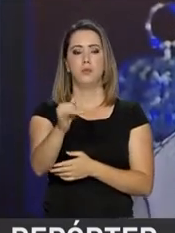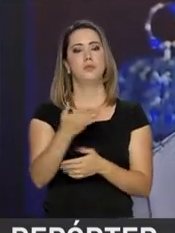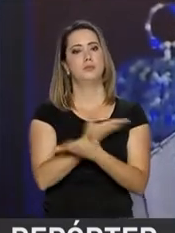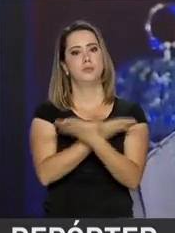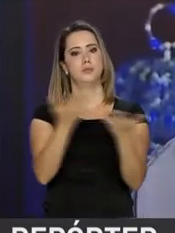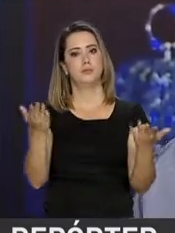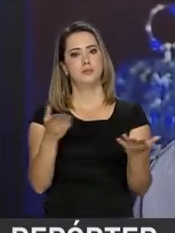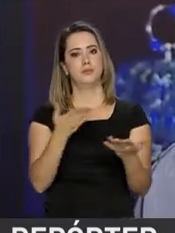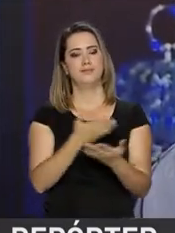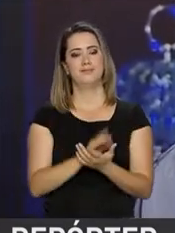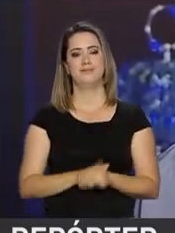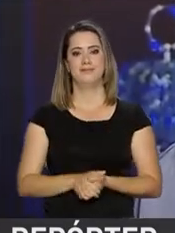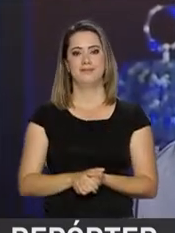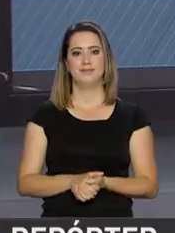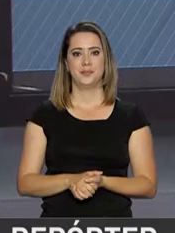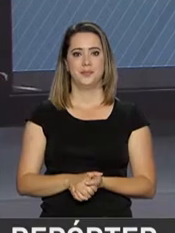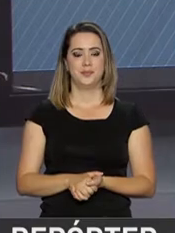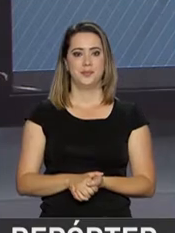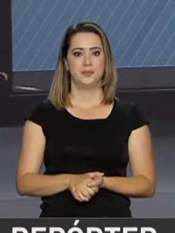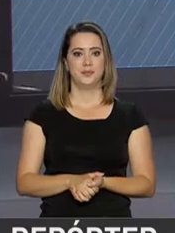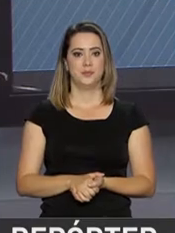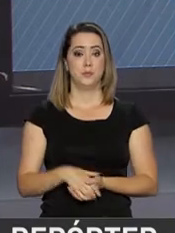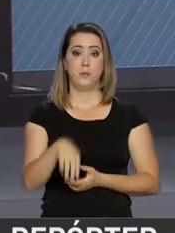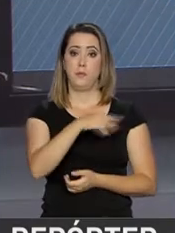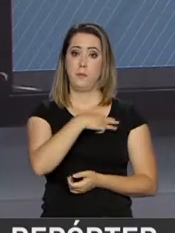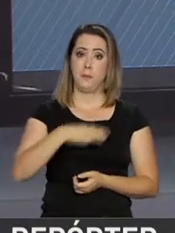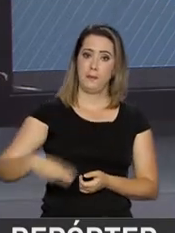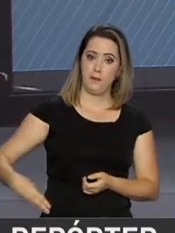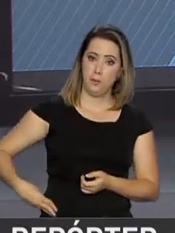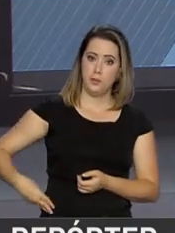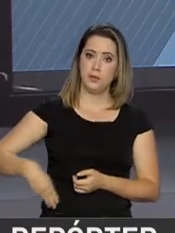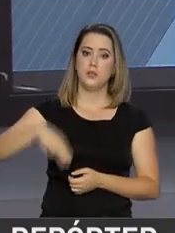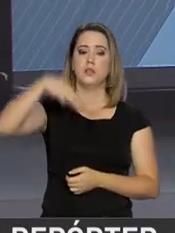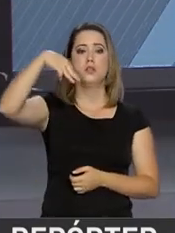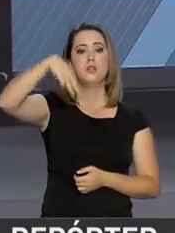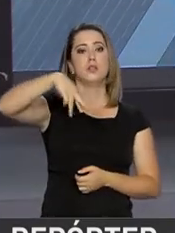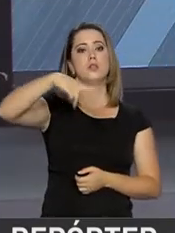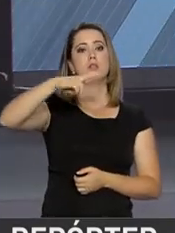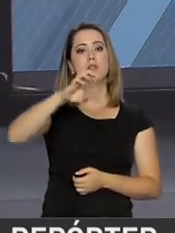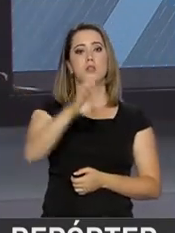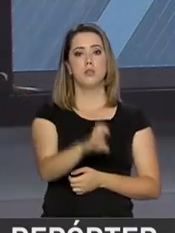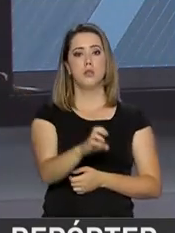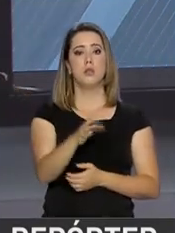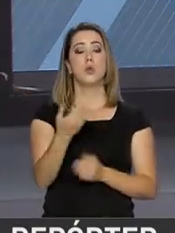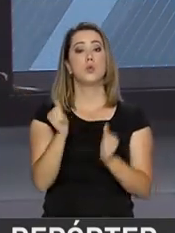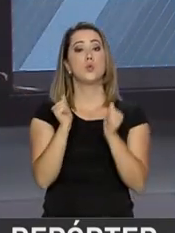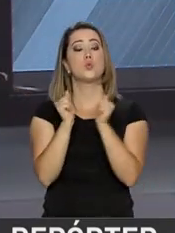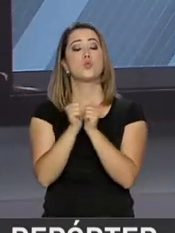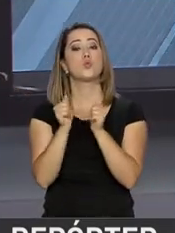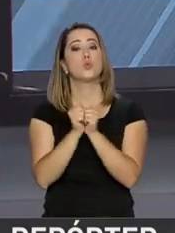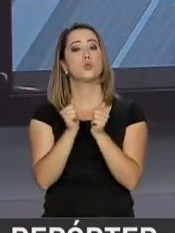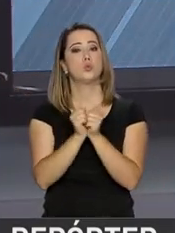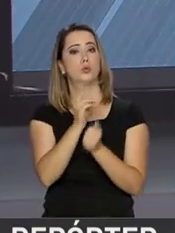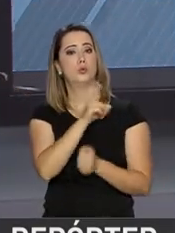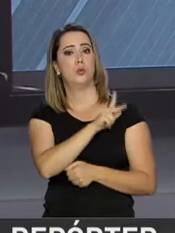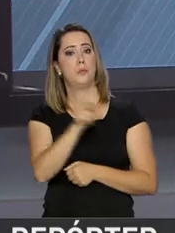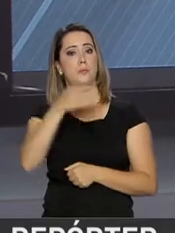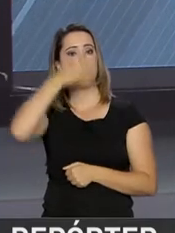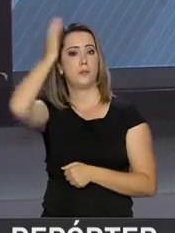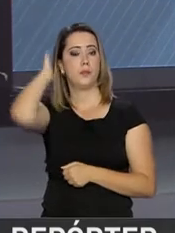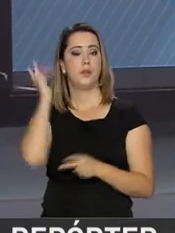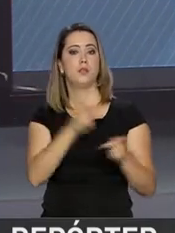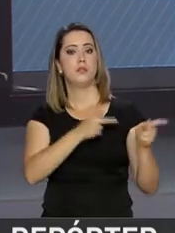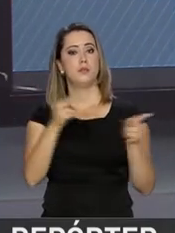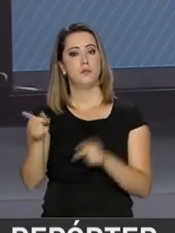dia a todos vocês o ministro das relações exteriores acompanha o presidente michel temer na visita